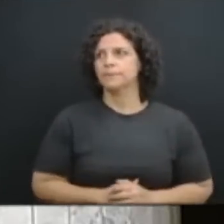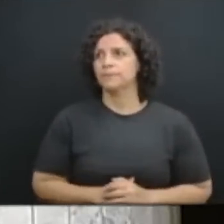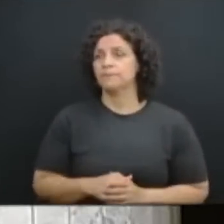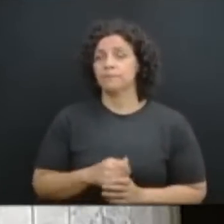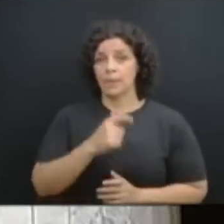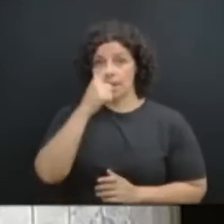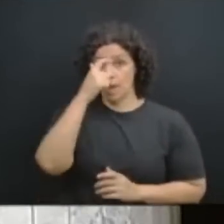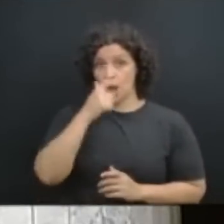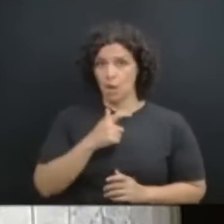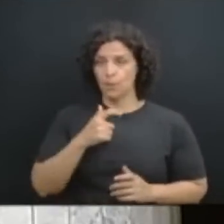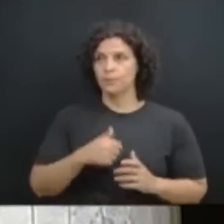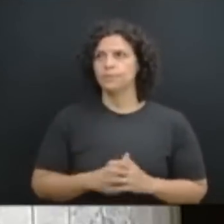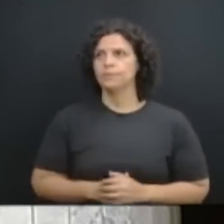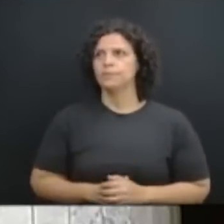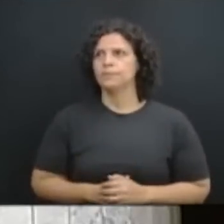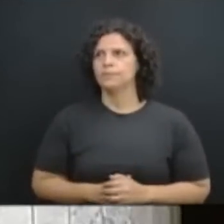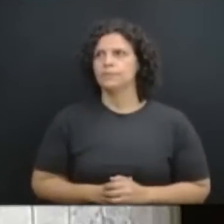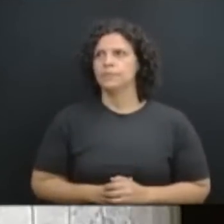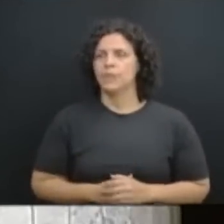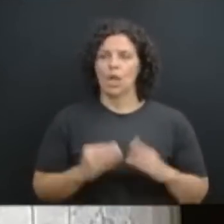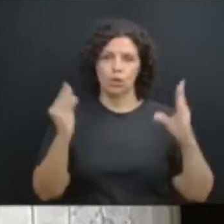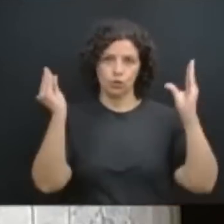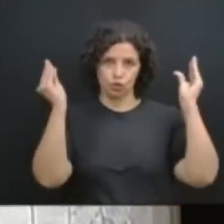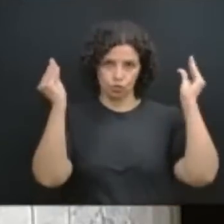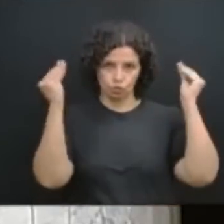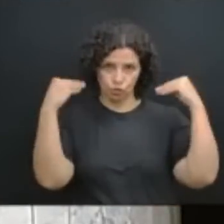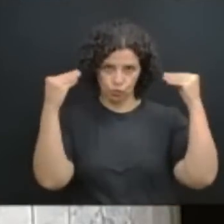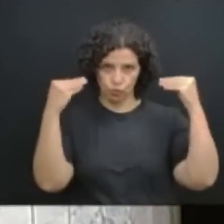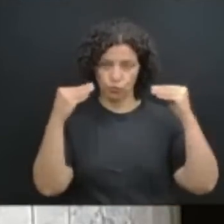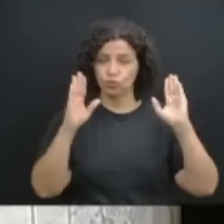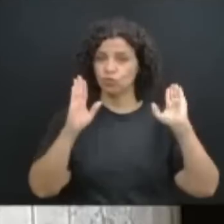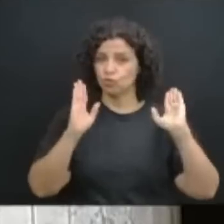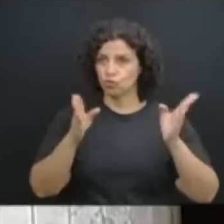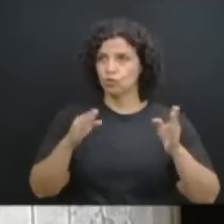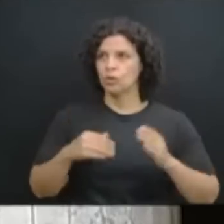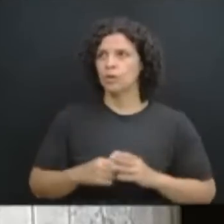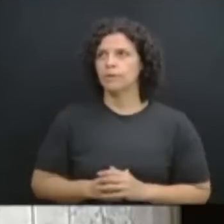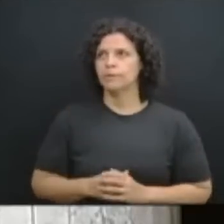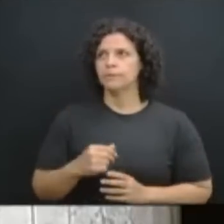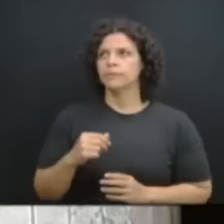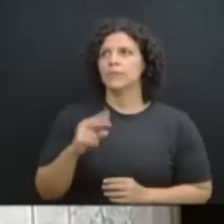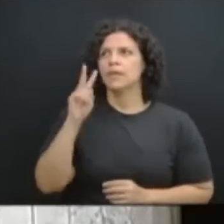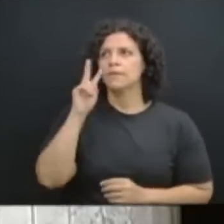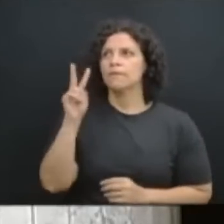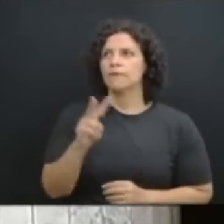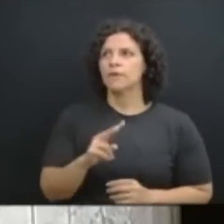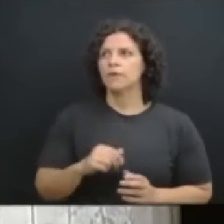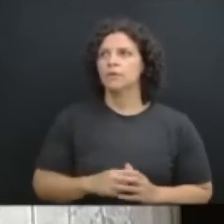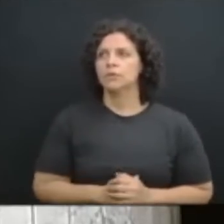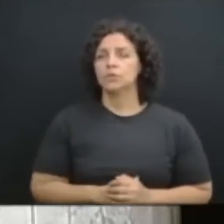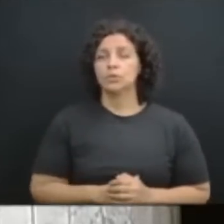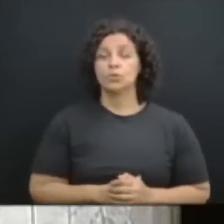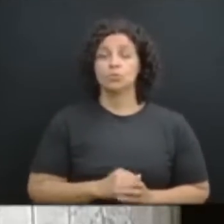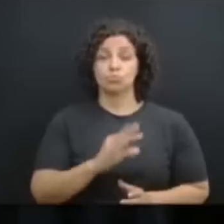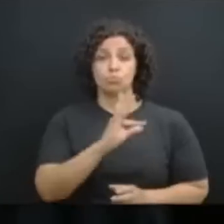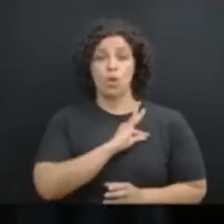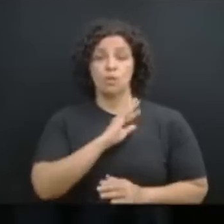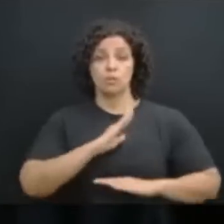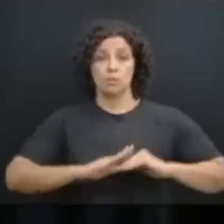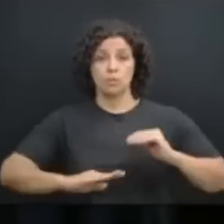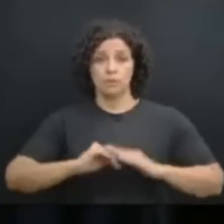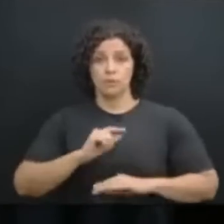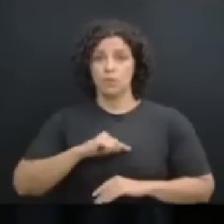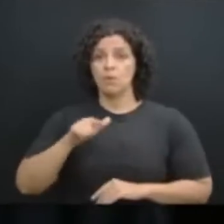Eu, senhor Tito Barrichello, quando vejo um policial militar